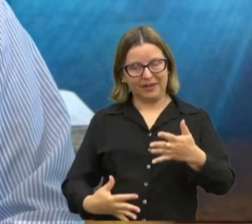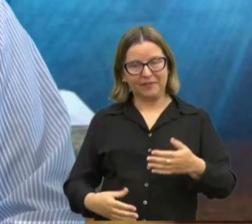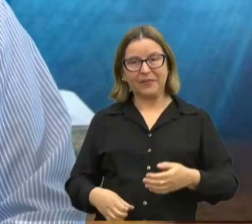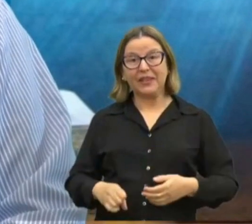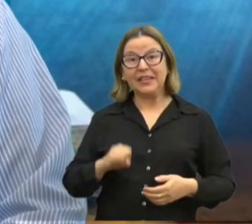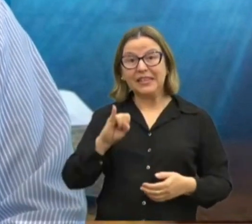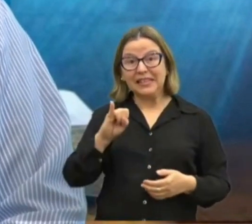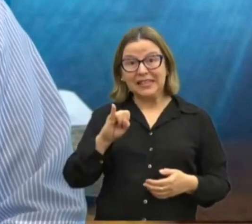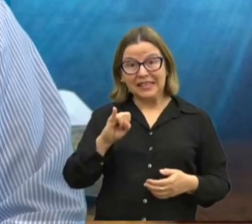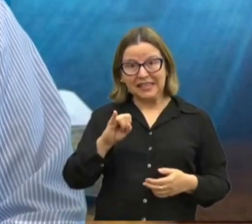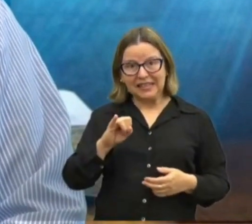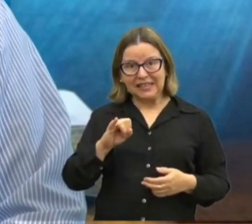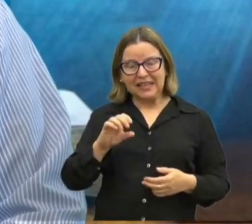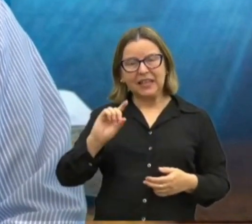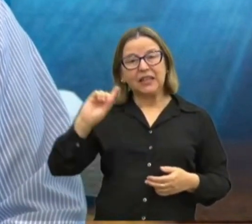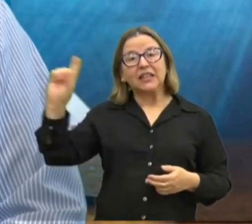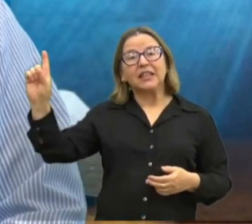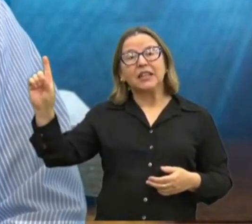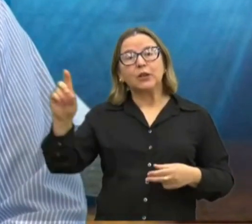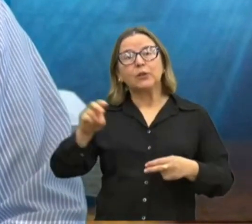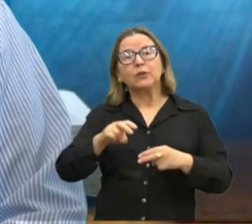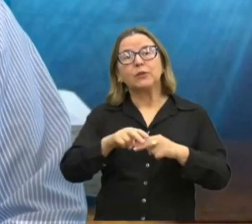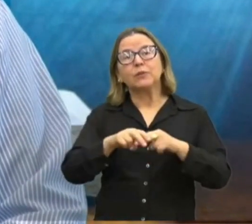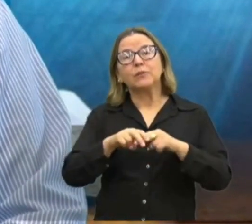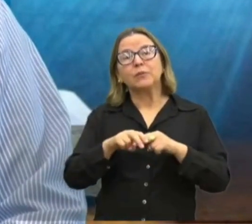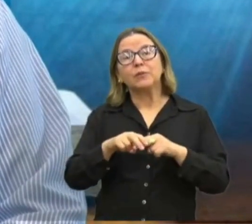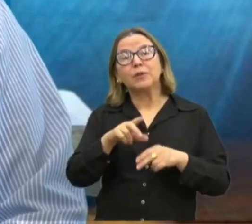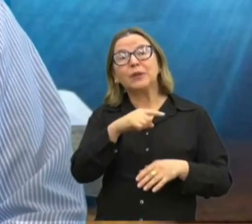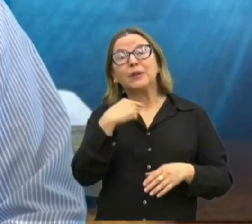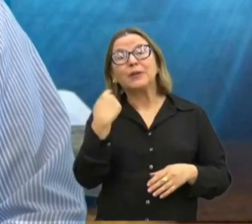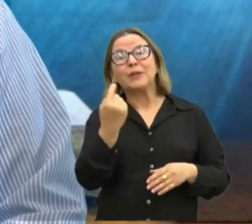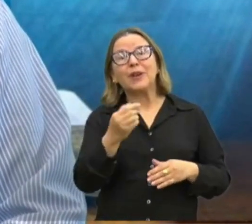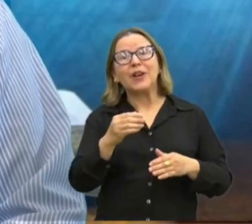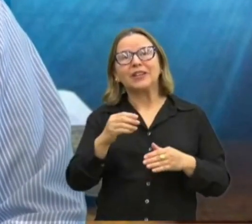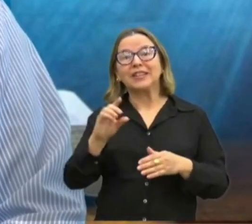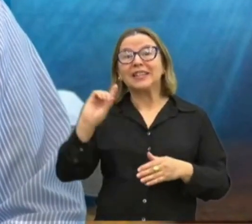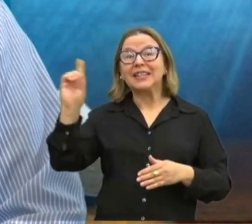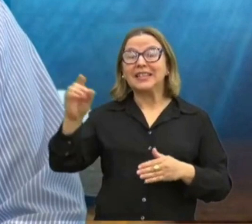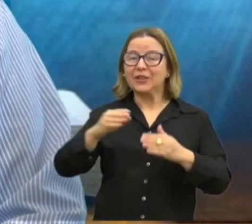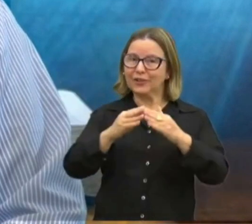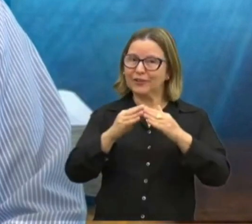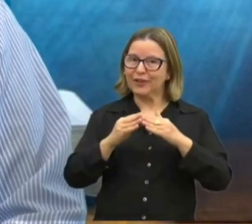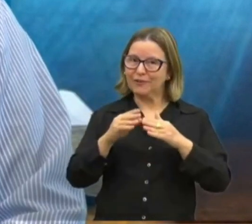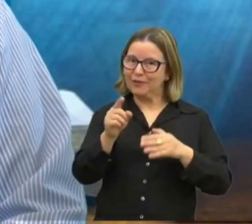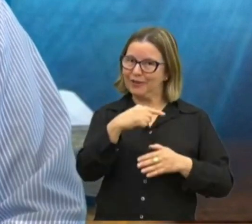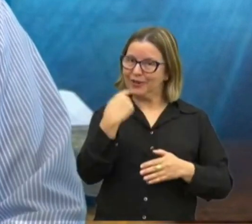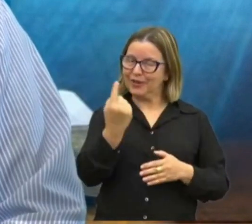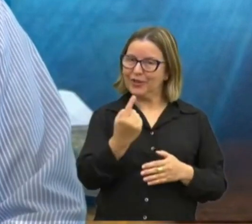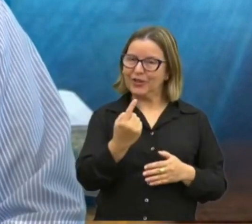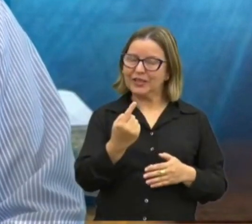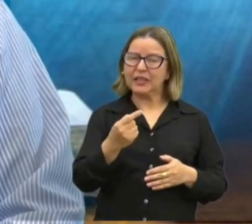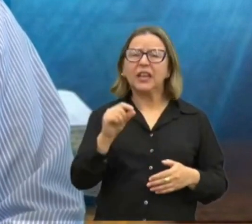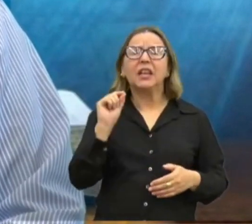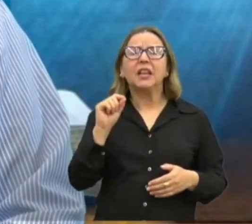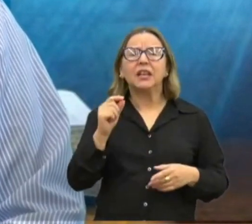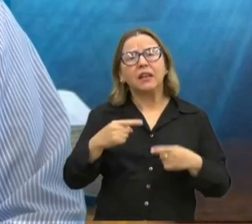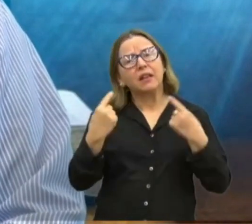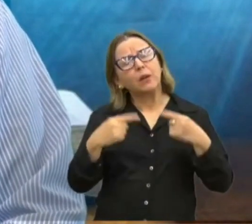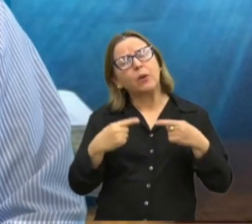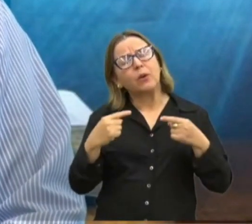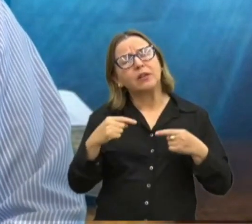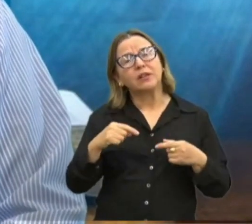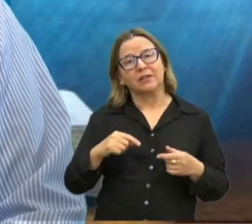Deus é por nós, ele pergunta, se Deus é por nós, quem será contra